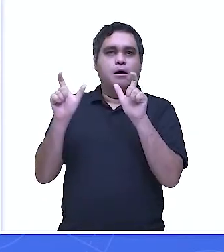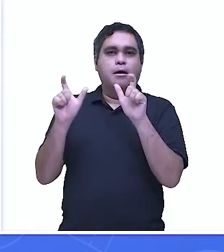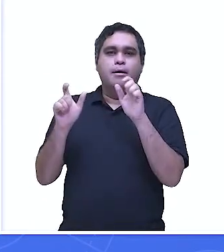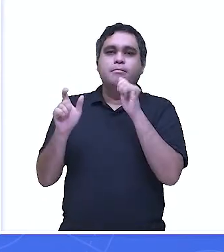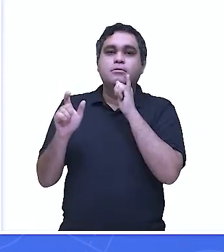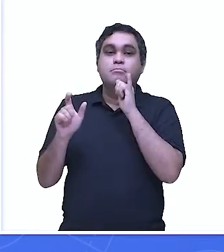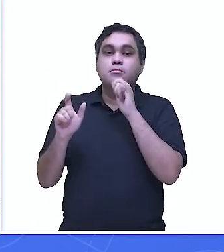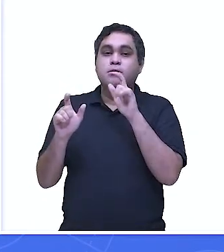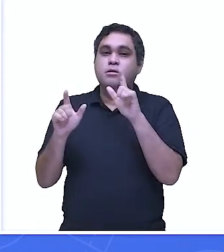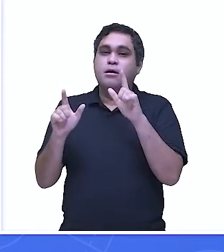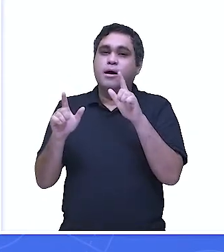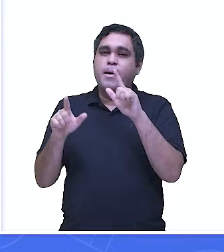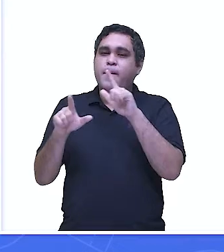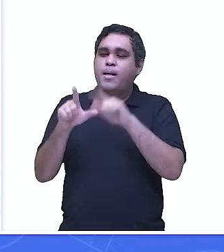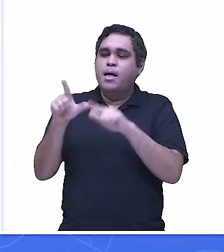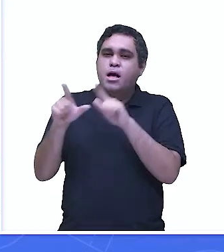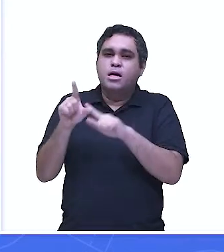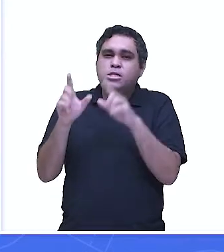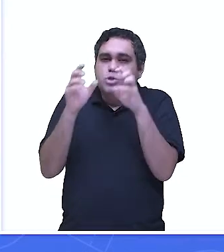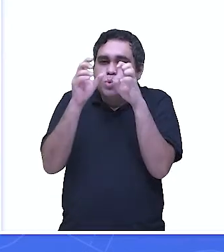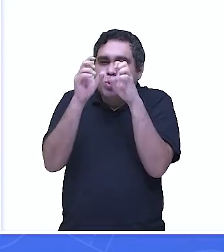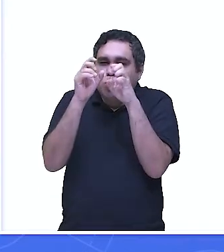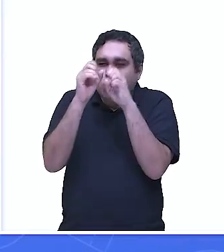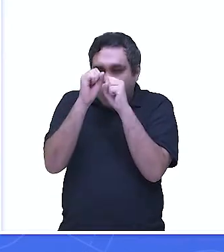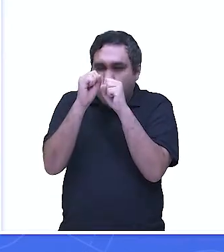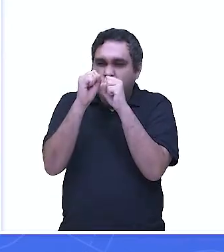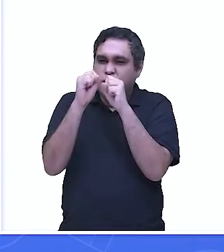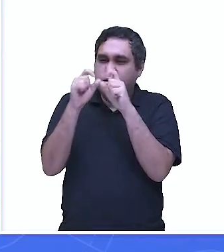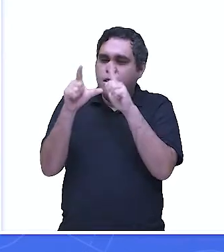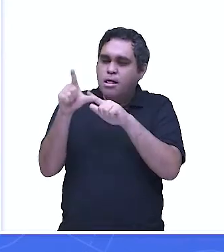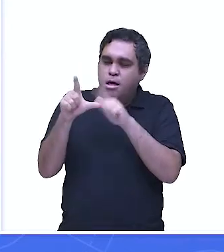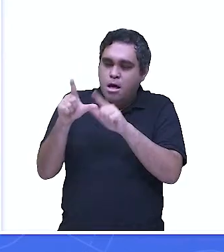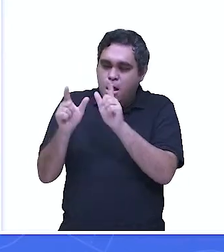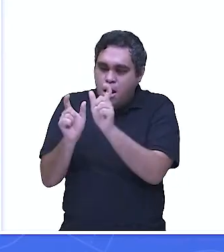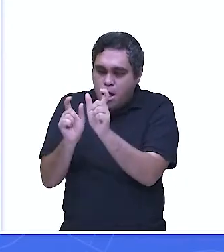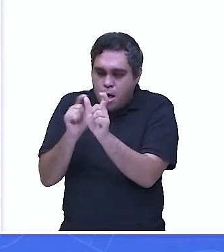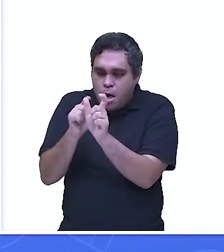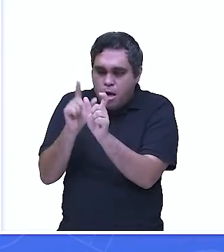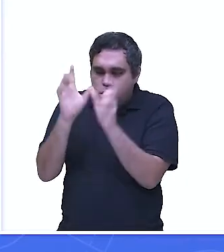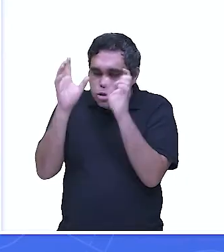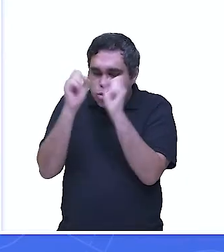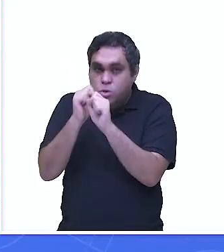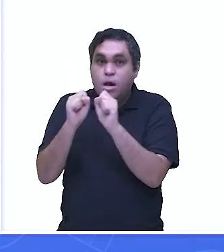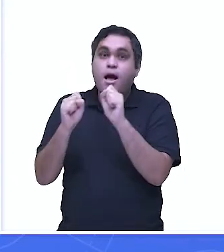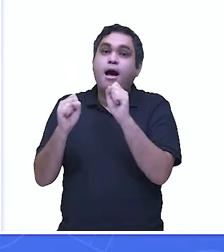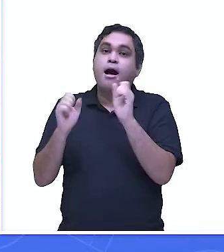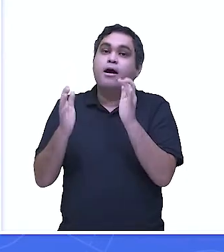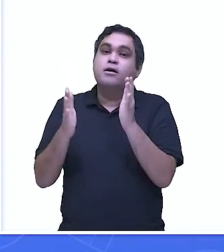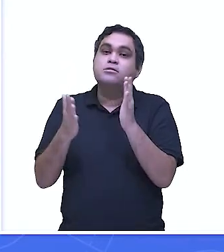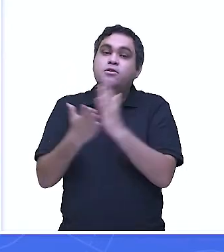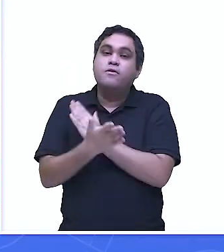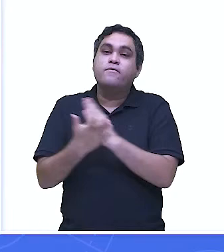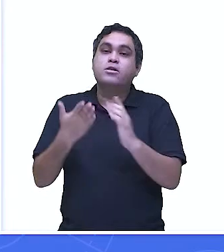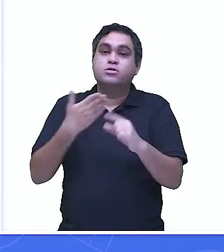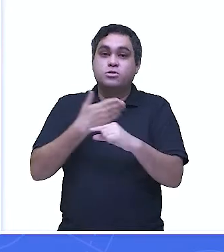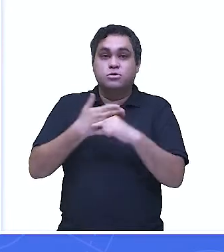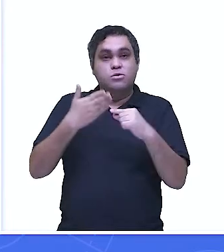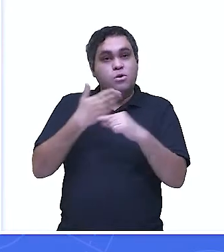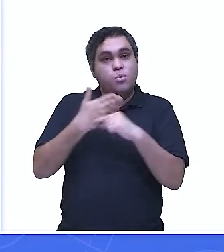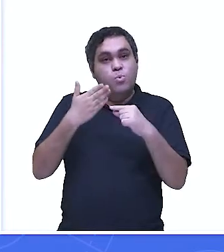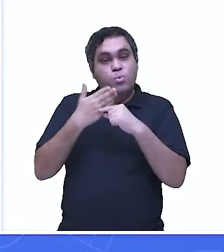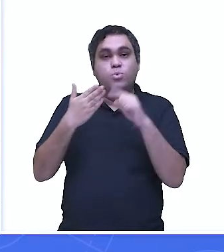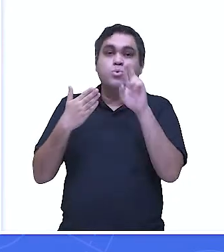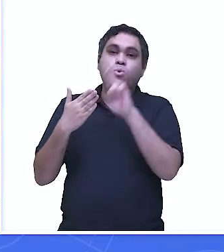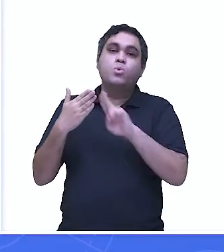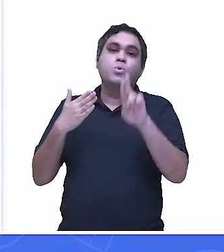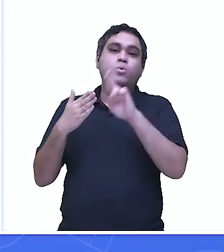é aquela palavra bem escurinha no texto. Já viram? Então, o autor às vezes usa alguns tipos especiais no